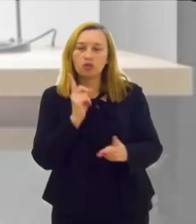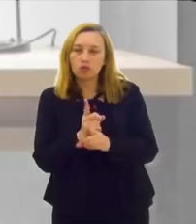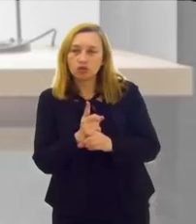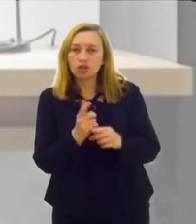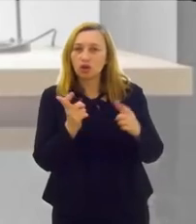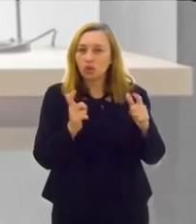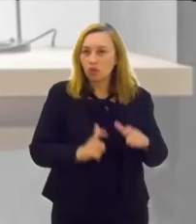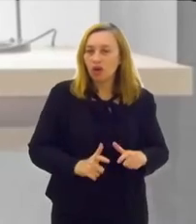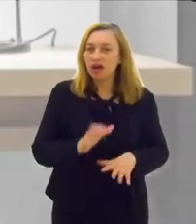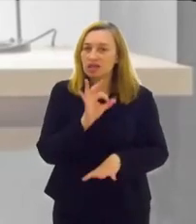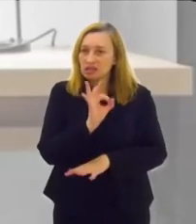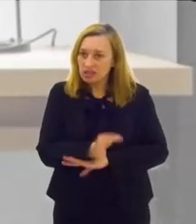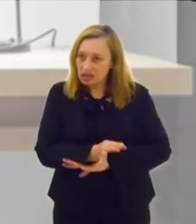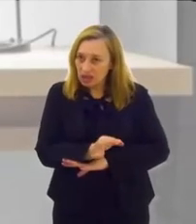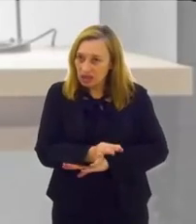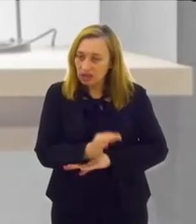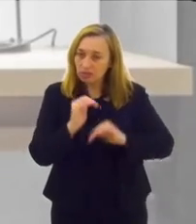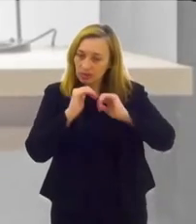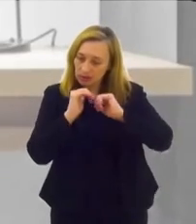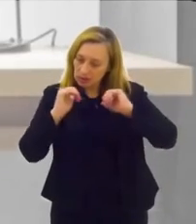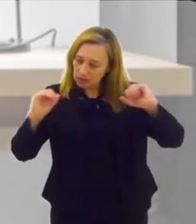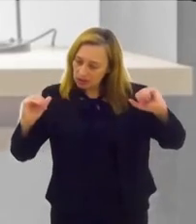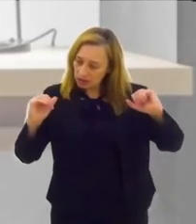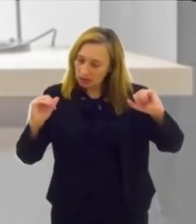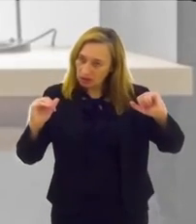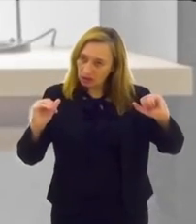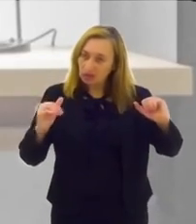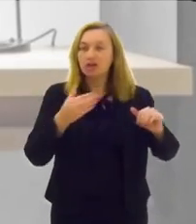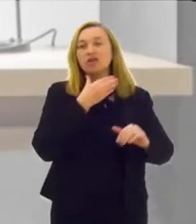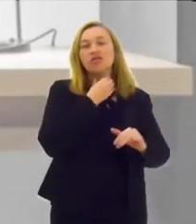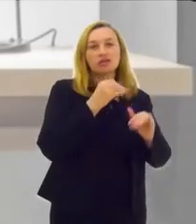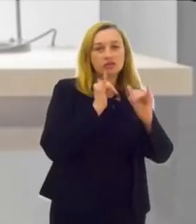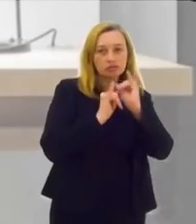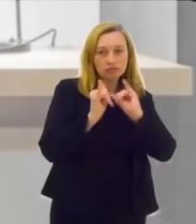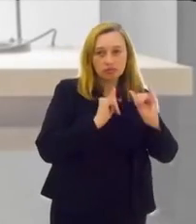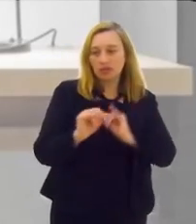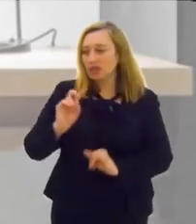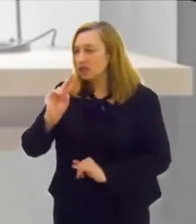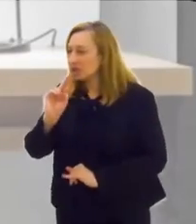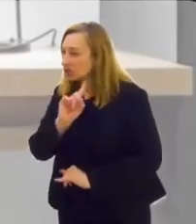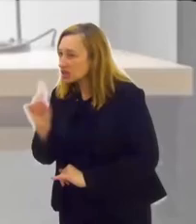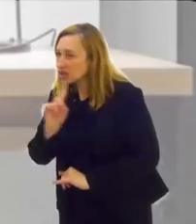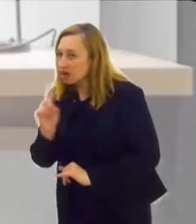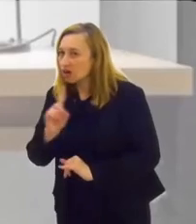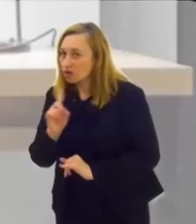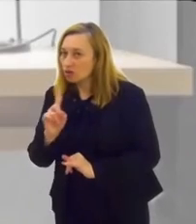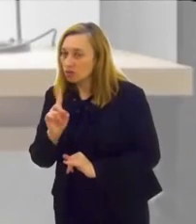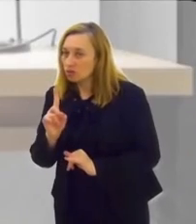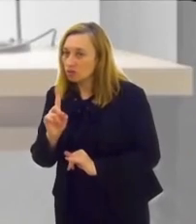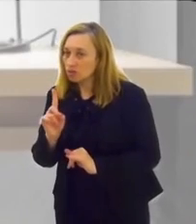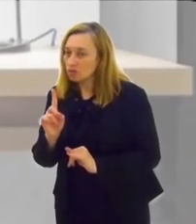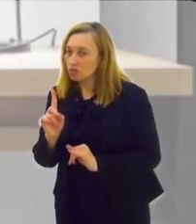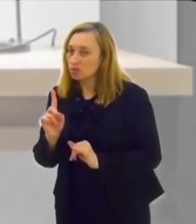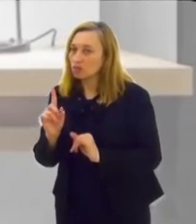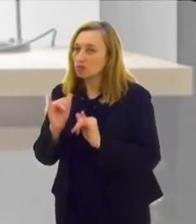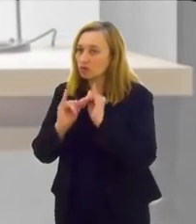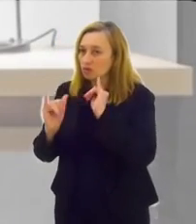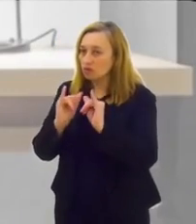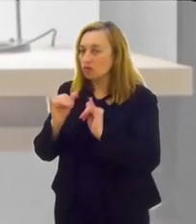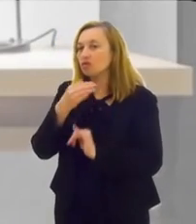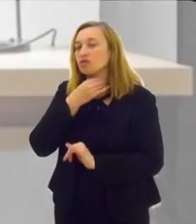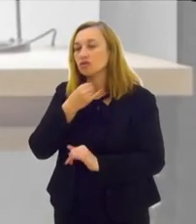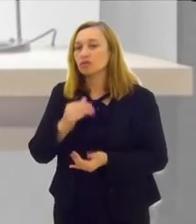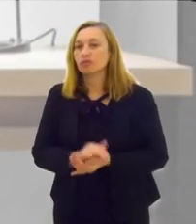e encontrar o lugar adequado para se separar as fake news das não fake news? Quer dizer, qual é o caminho que o senhor